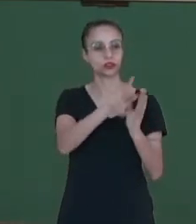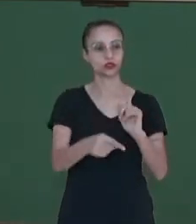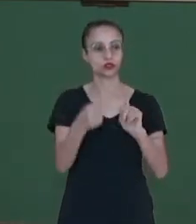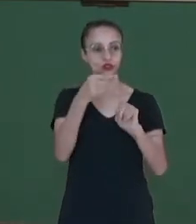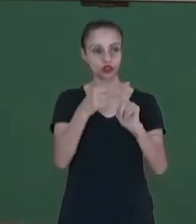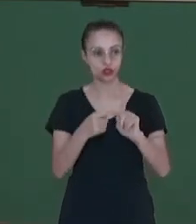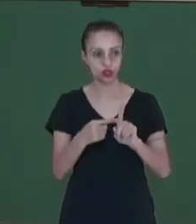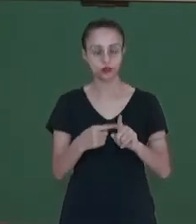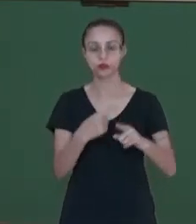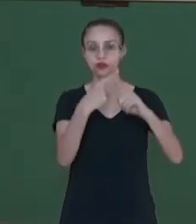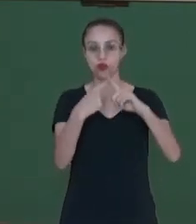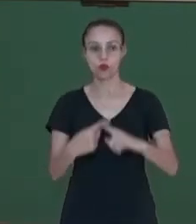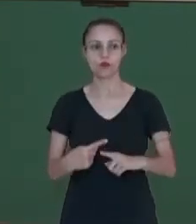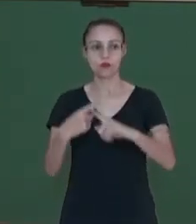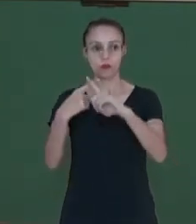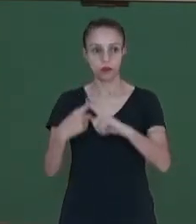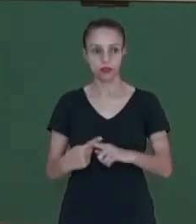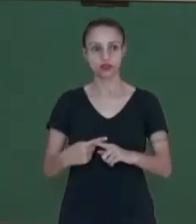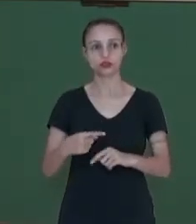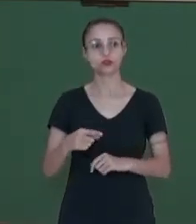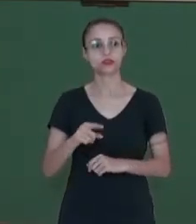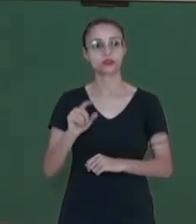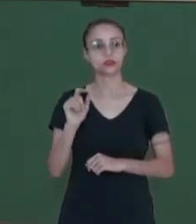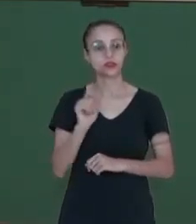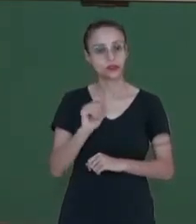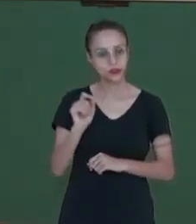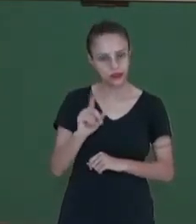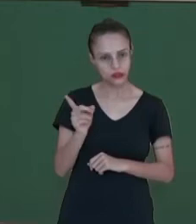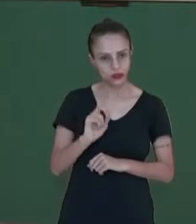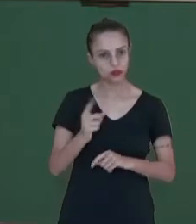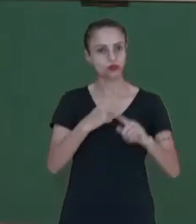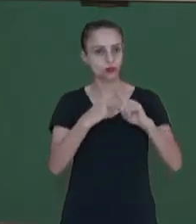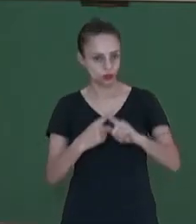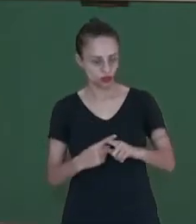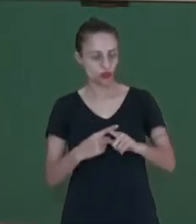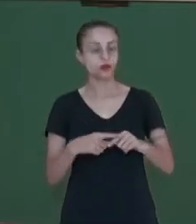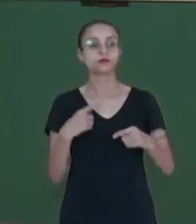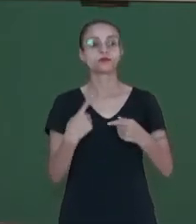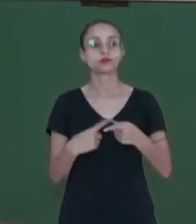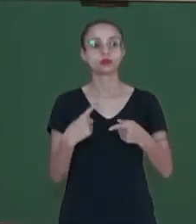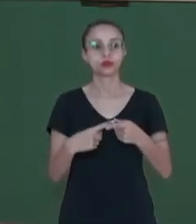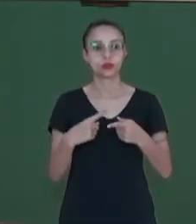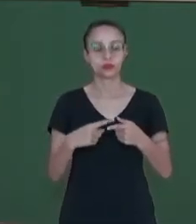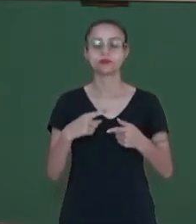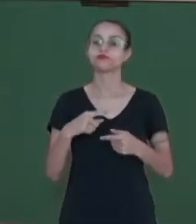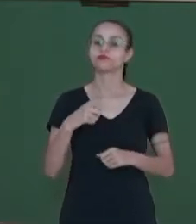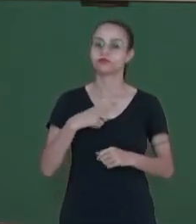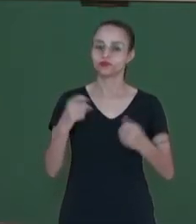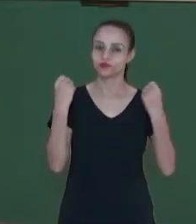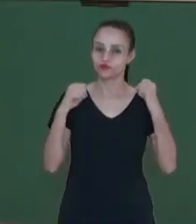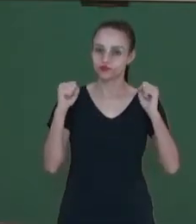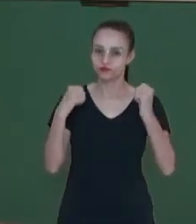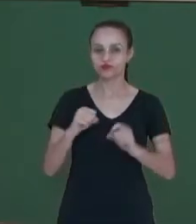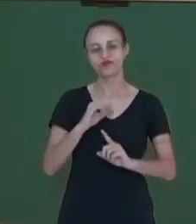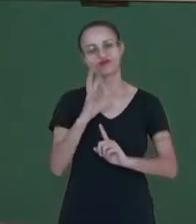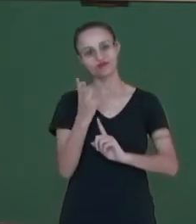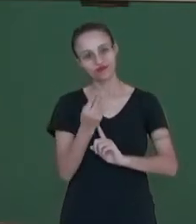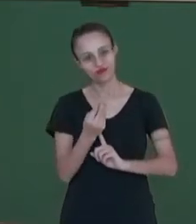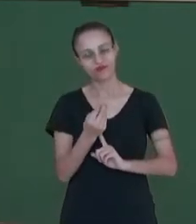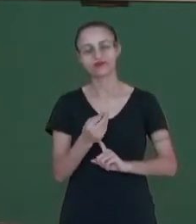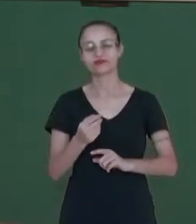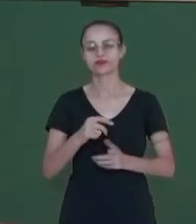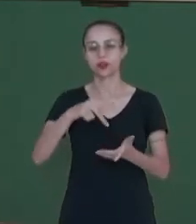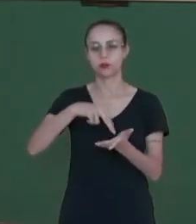modalidades competitivas e não competitivas. Competitivas por quê? Porque existe a ginástica artística, a ginástica